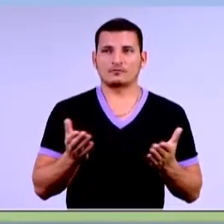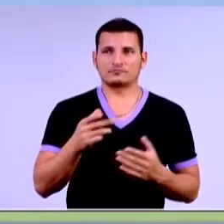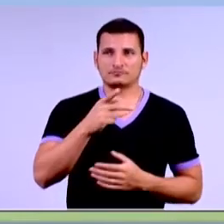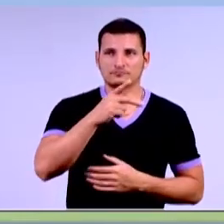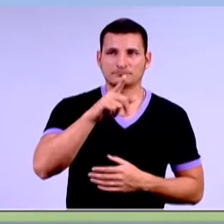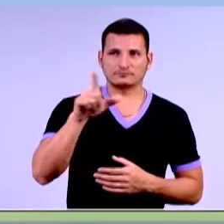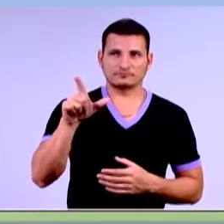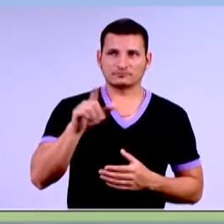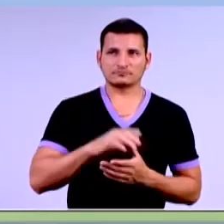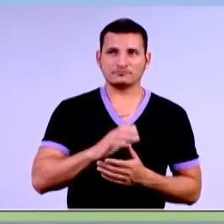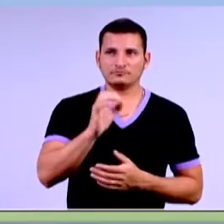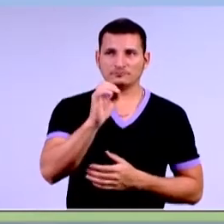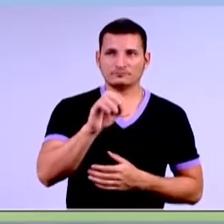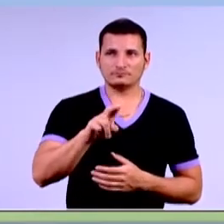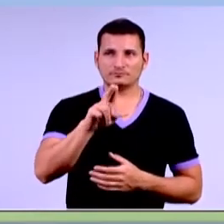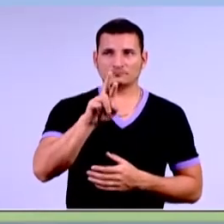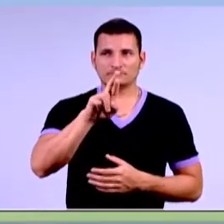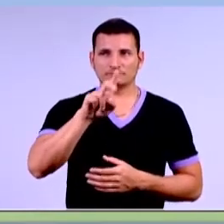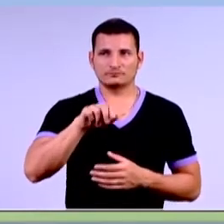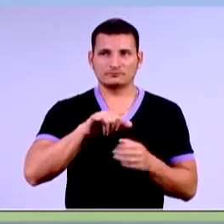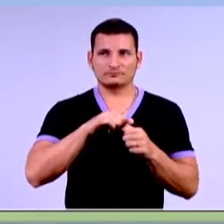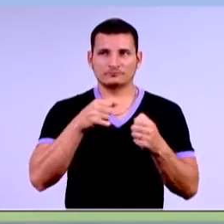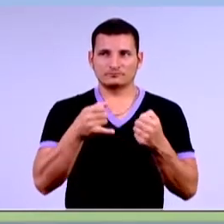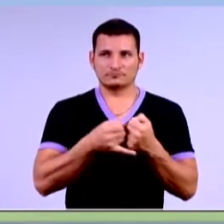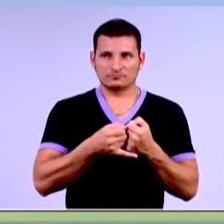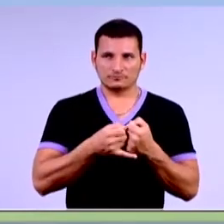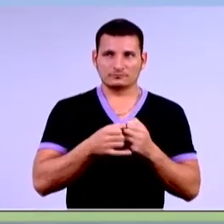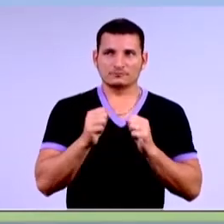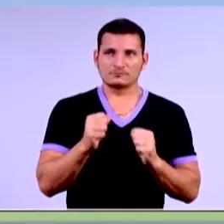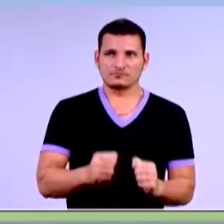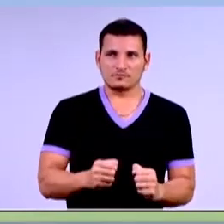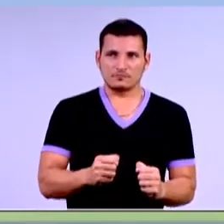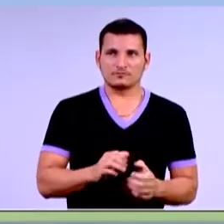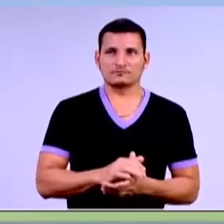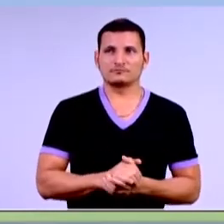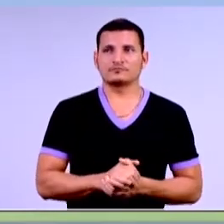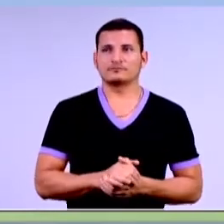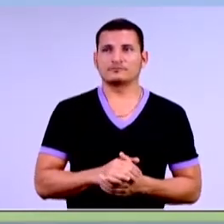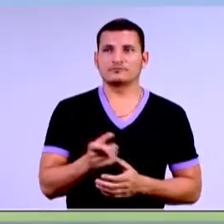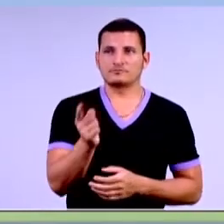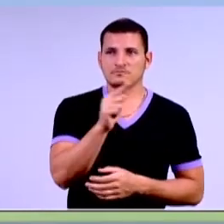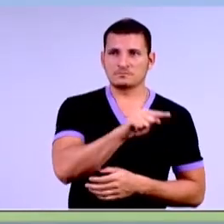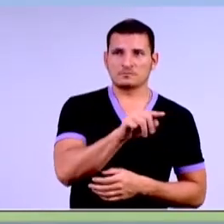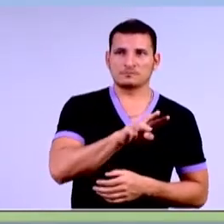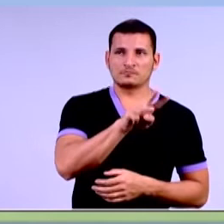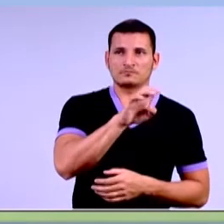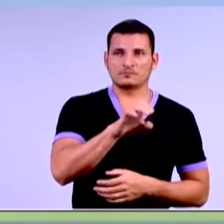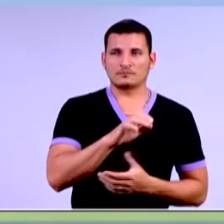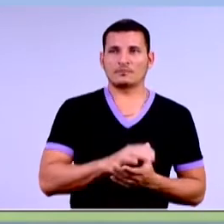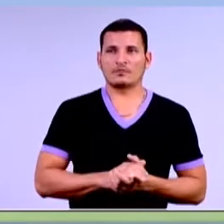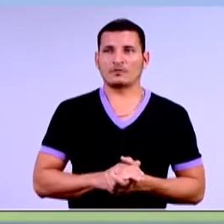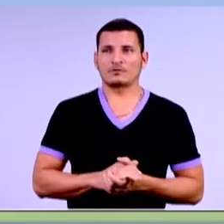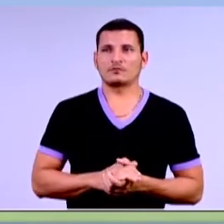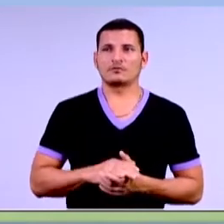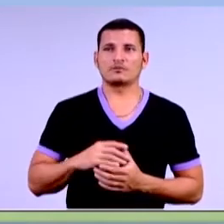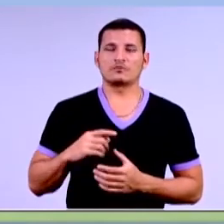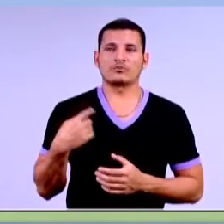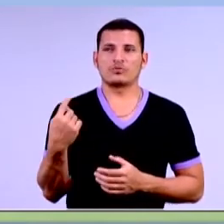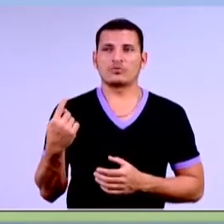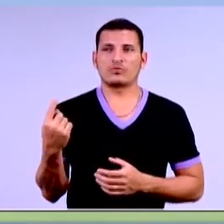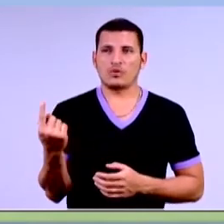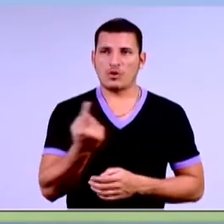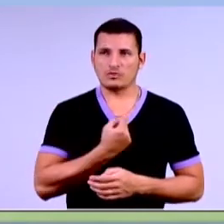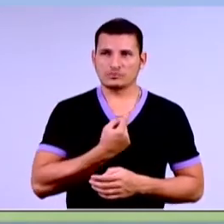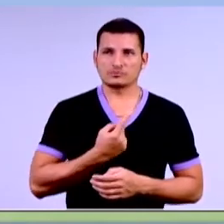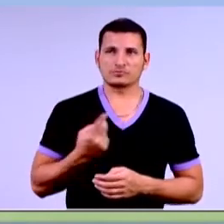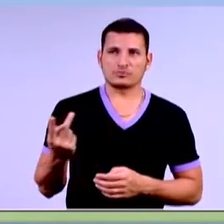é o adjetivo possessivo para o ir que é nosso nossa nossa casa our house